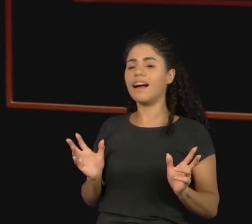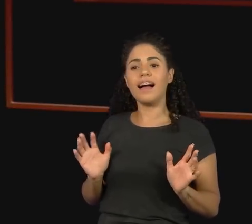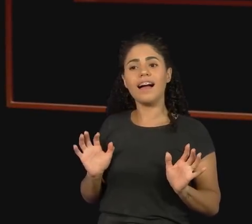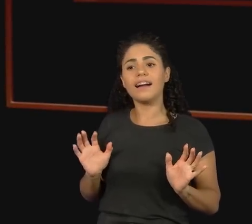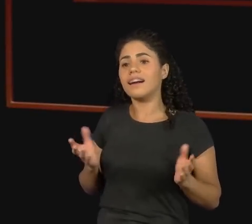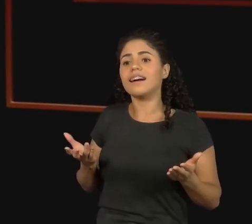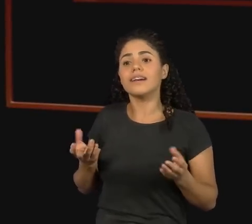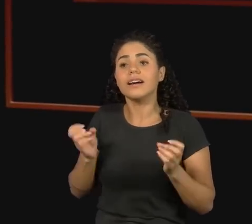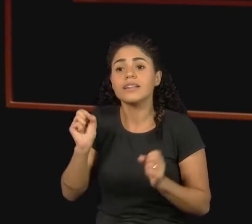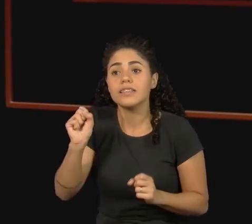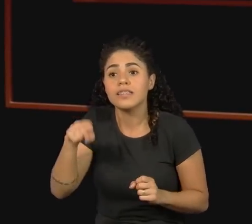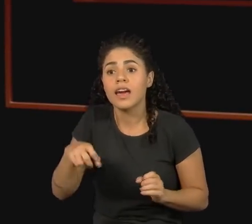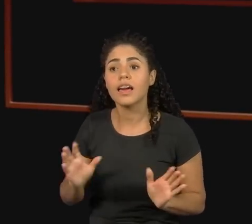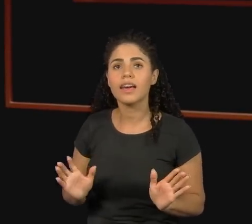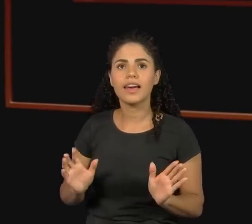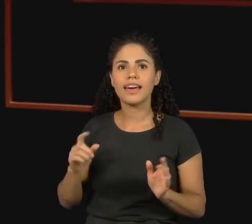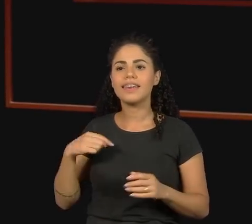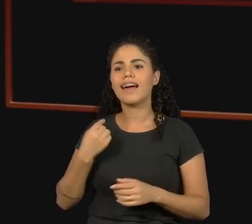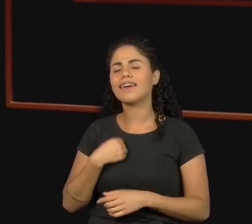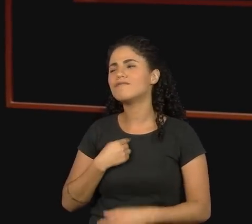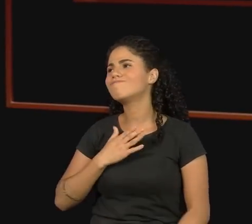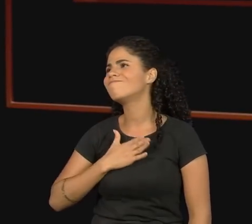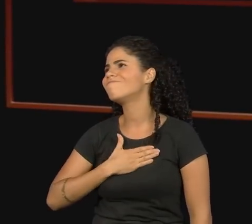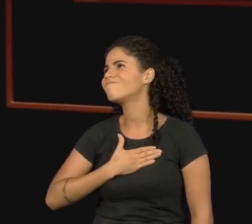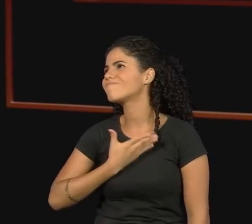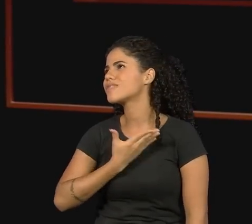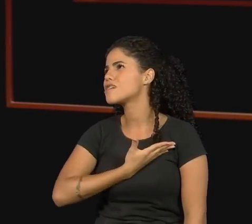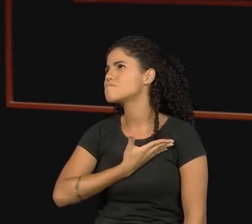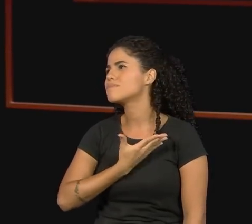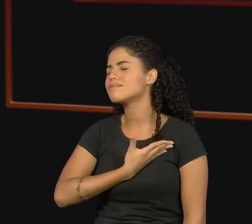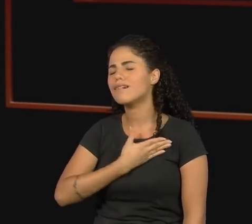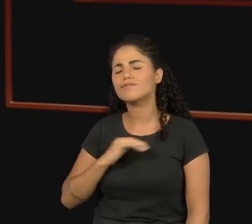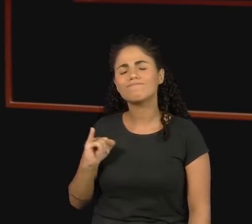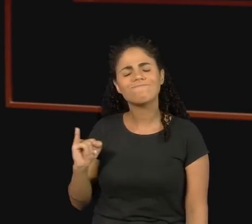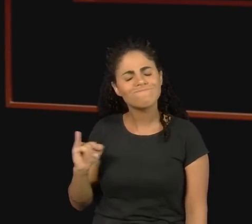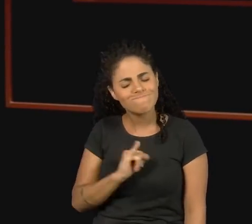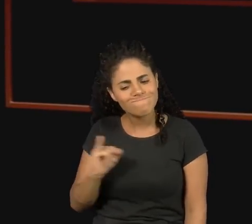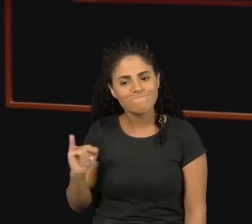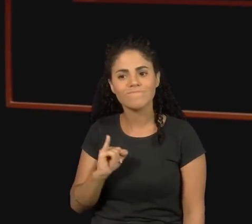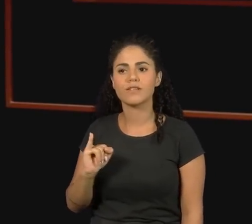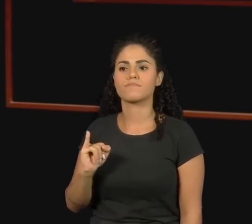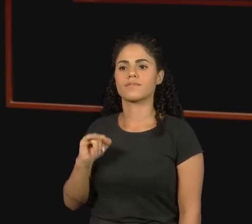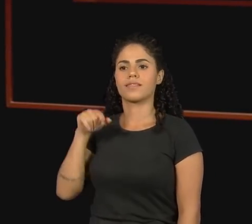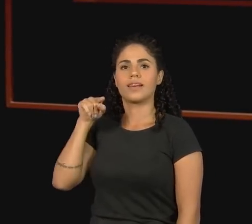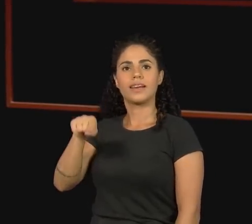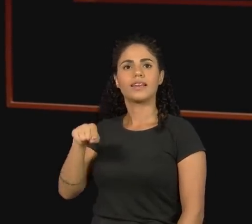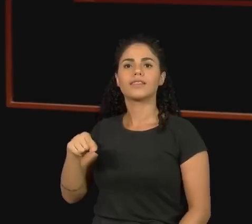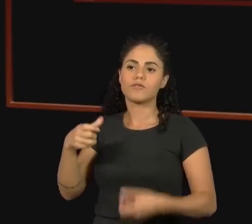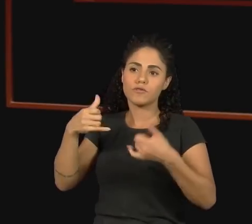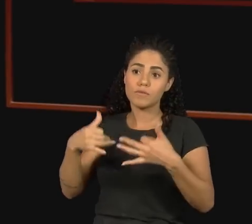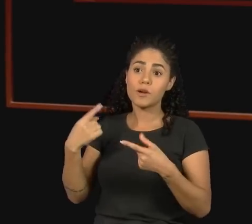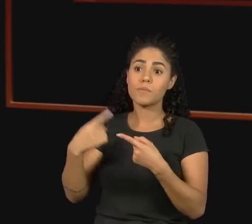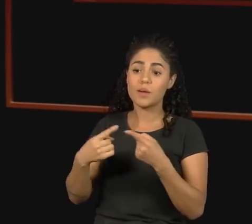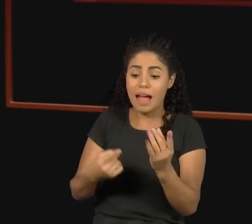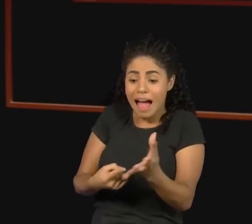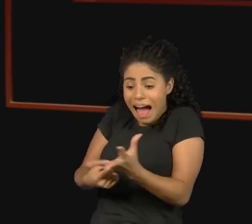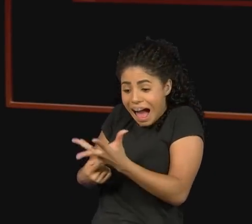assim, e aí nos apaixonamos, assim, a minha irmã. E é isso que eu digo. A